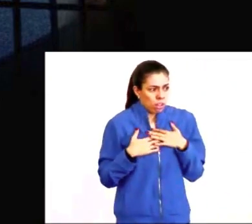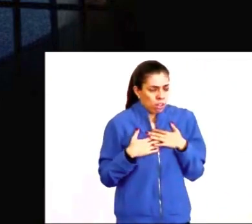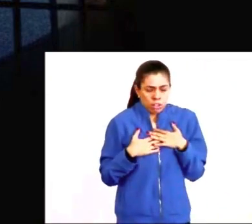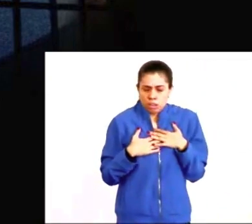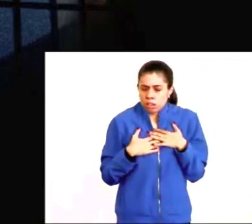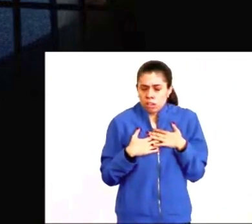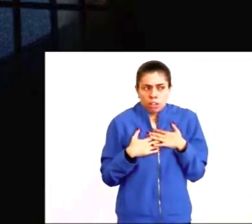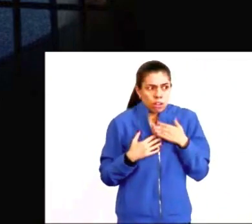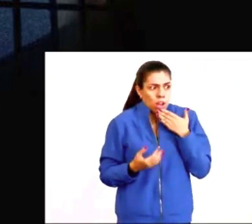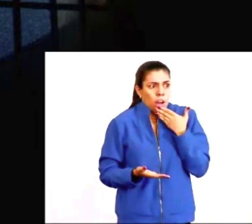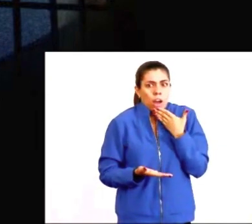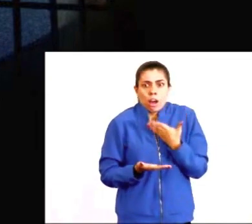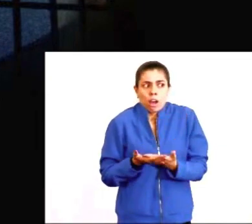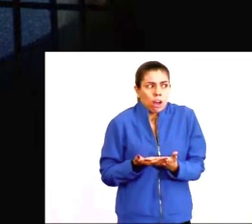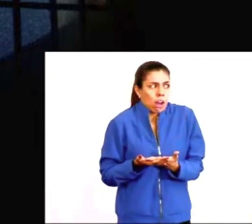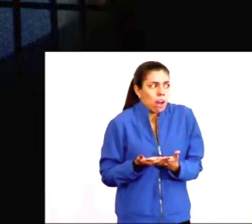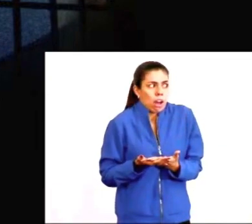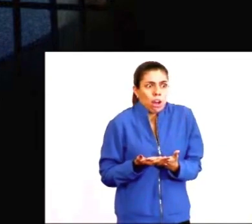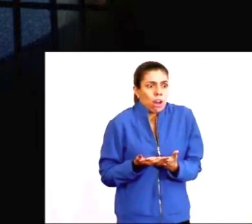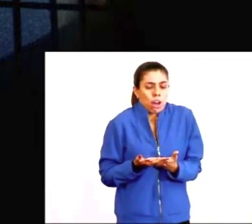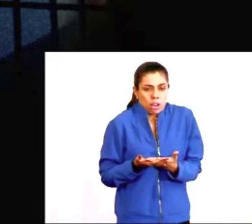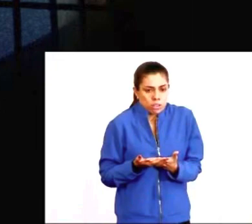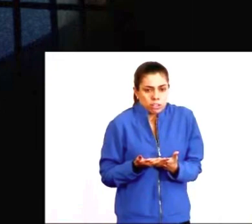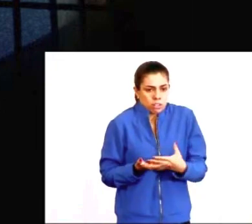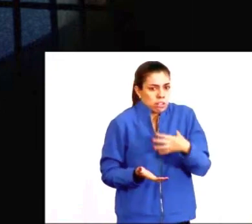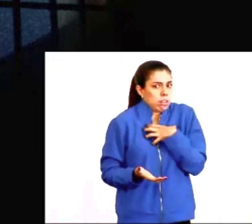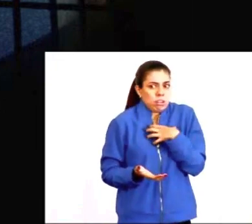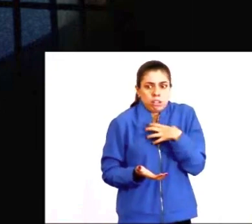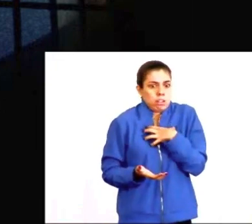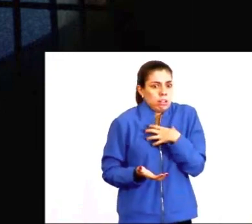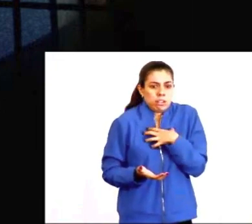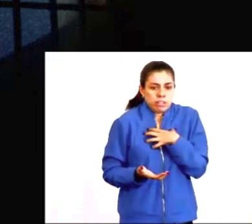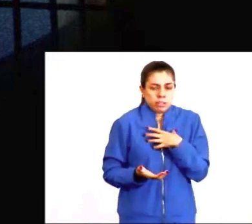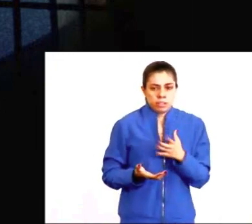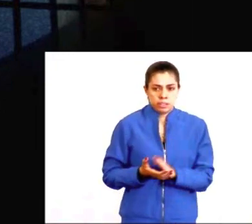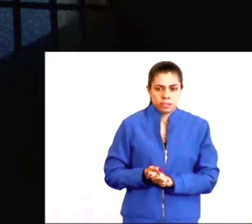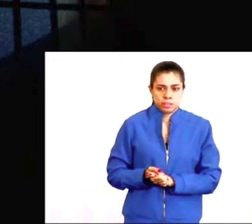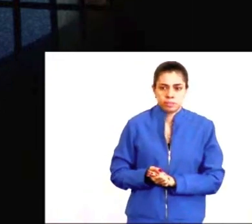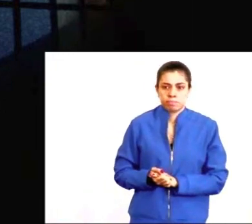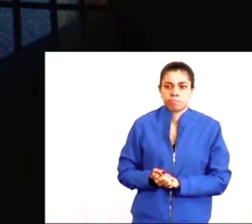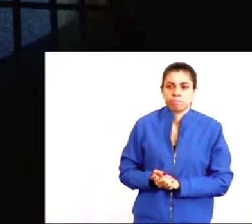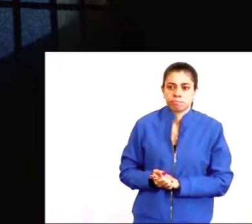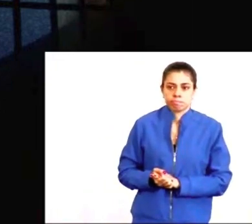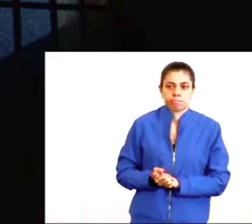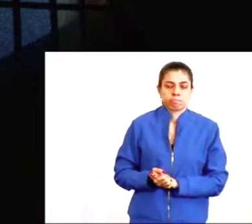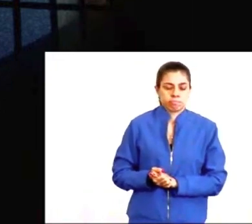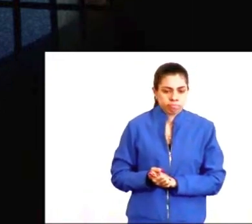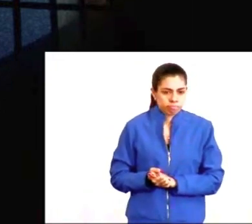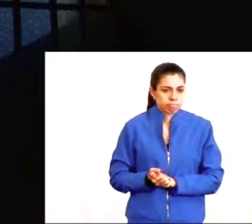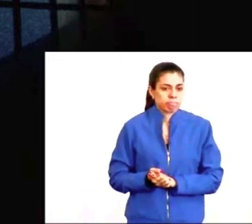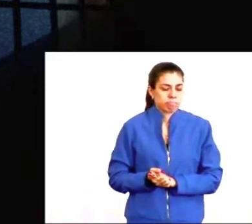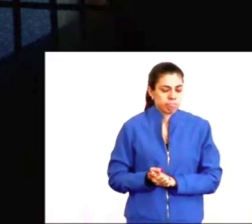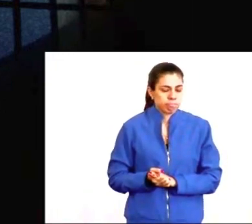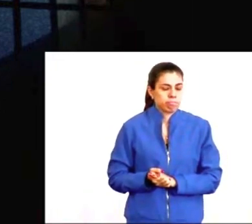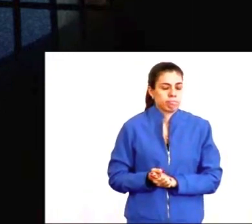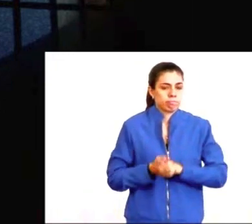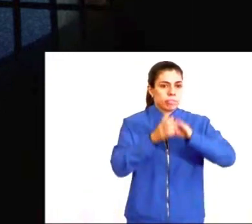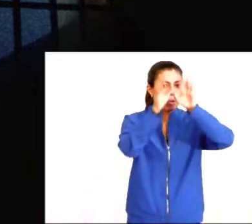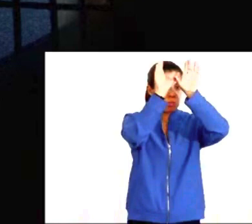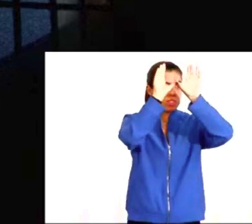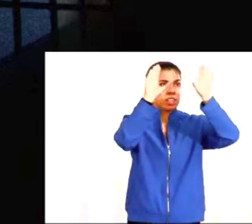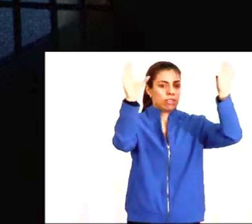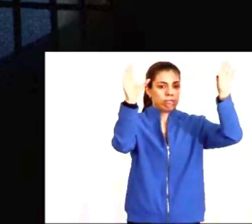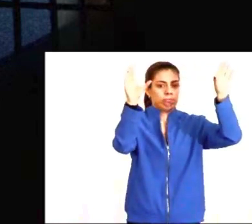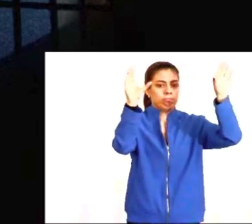estivessem mortos. Então o primeiro grande impacto acontece vindo dos céus. Surpresa para elas,